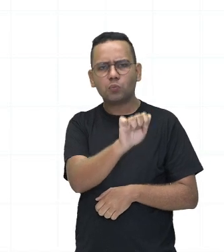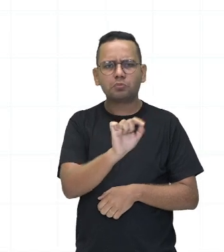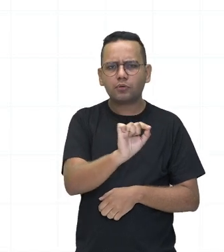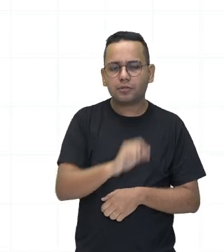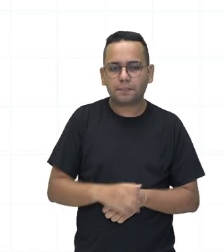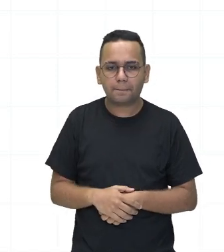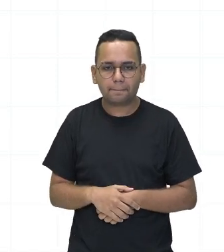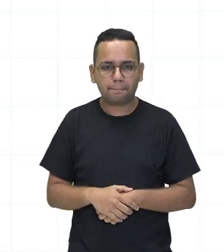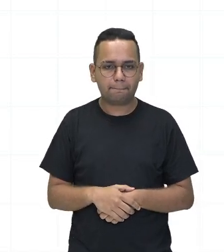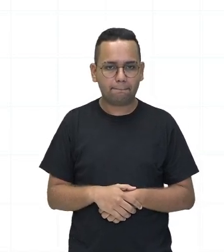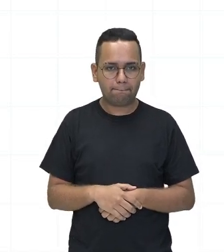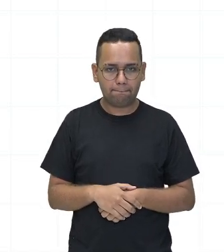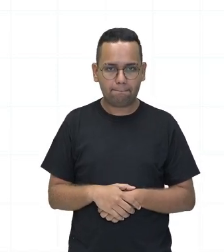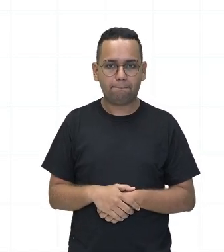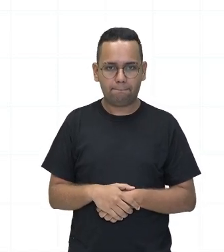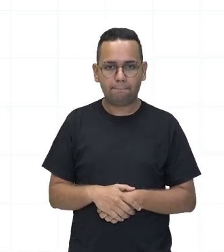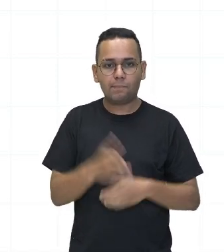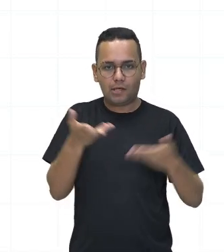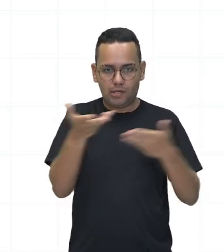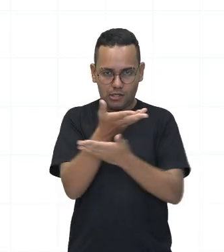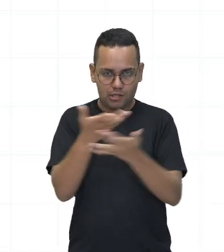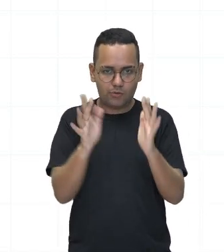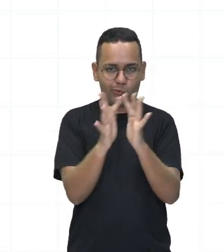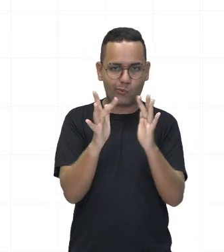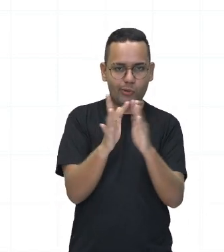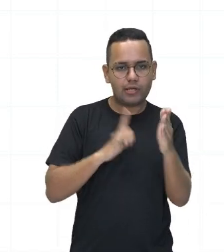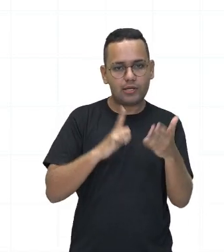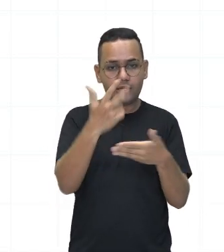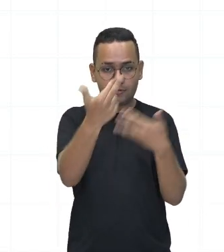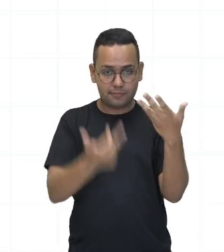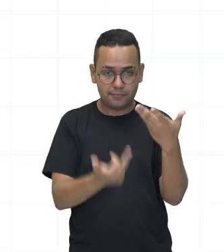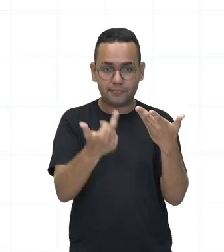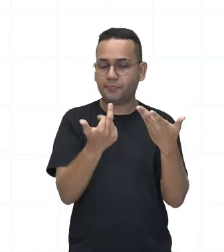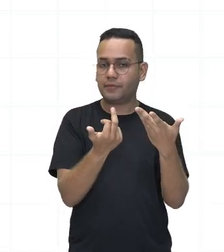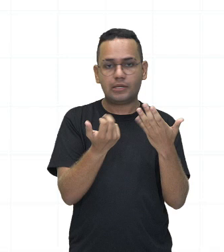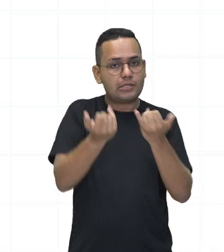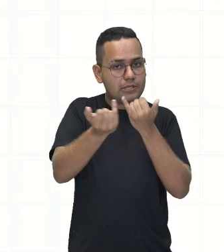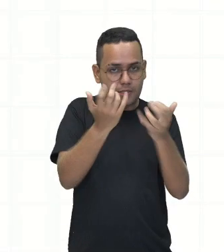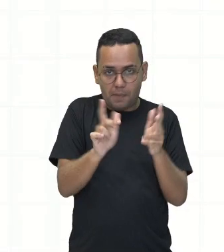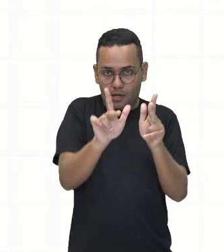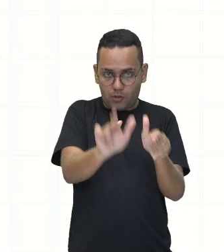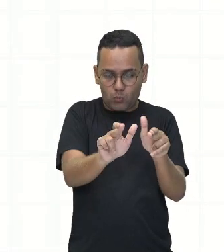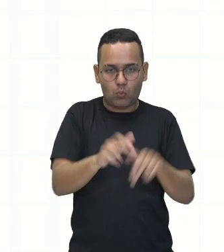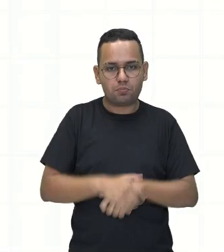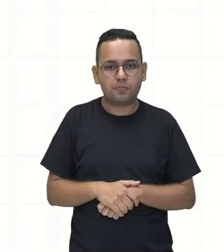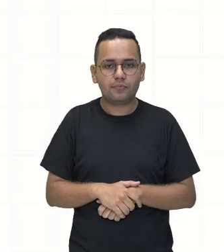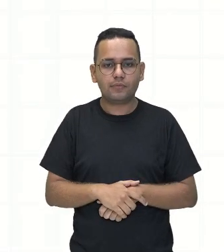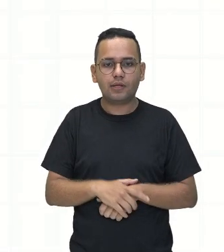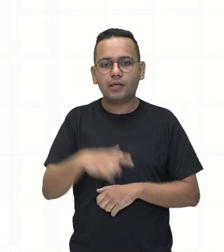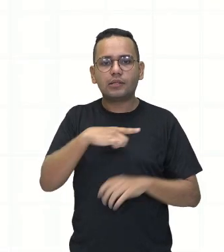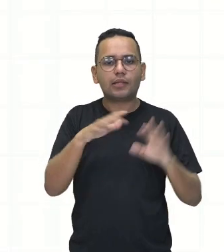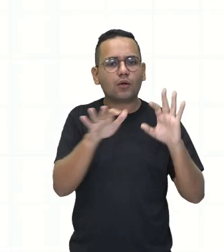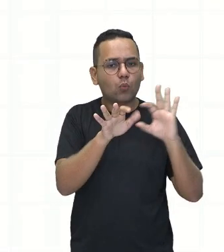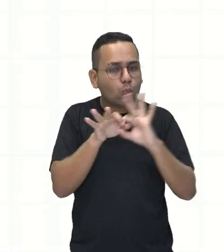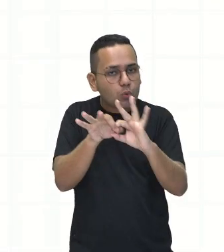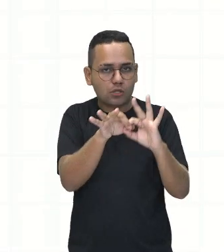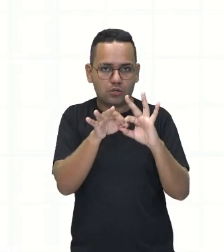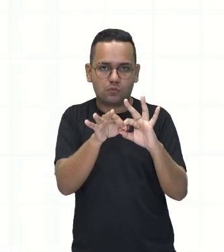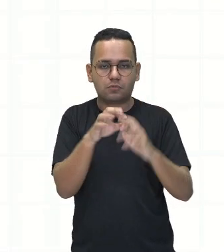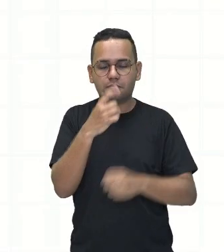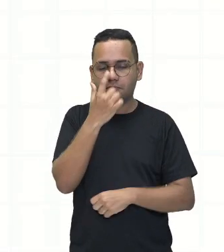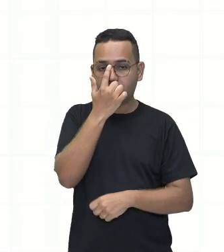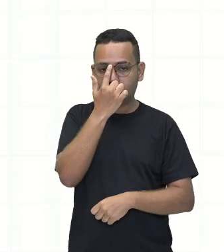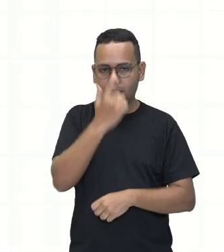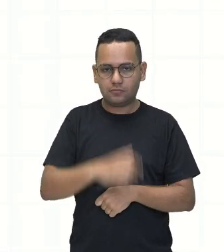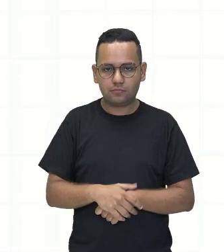relação ecológica em que organismos de uma mesma espécie estão unidos fisicamente,